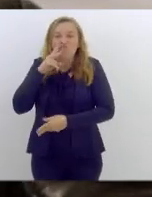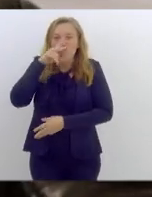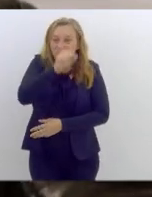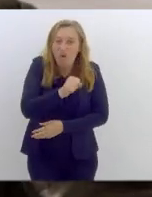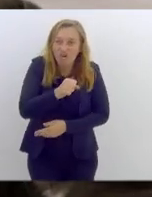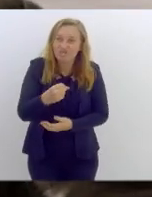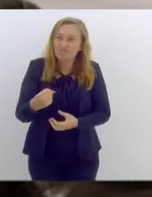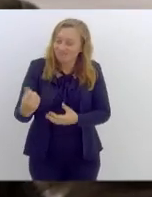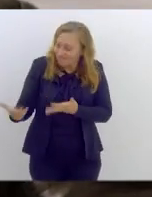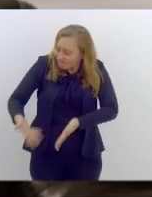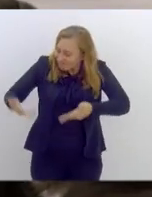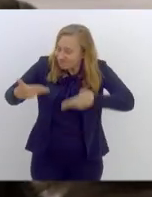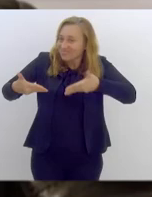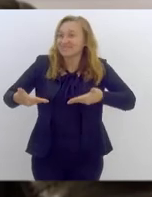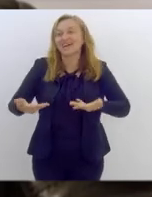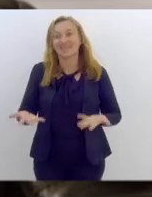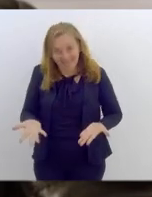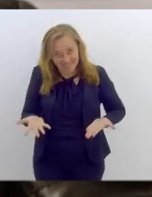e me incentivar.